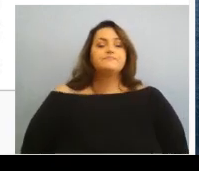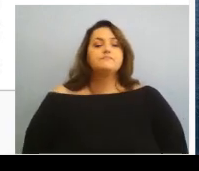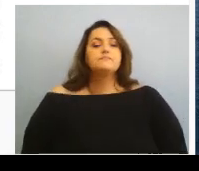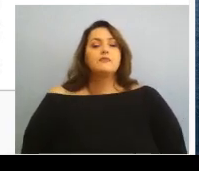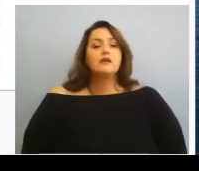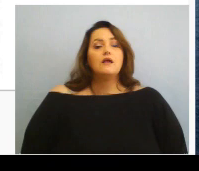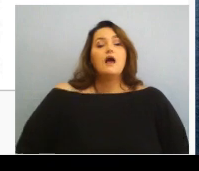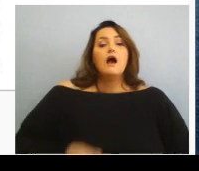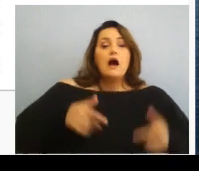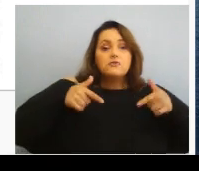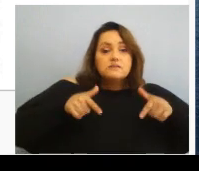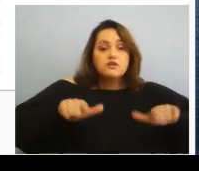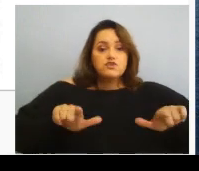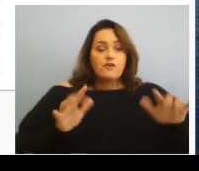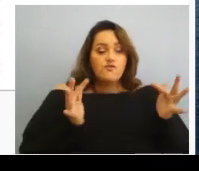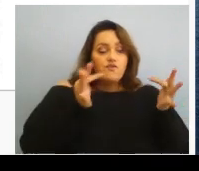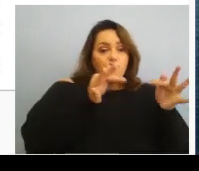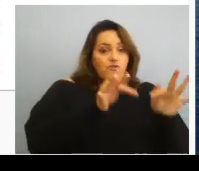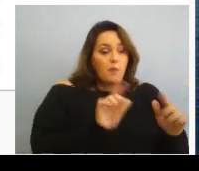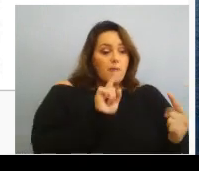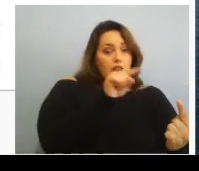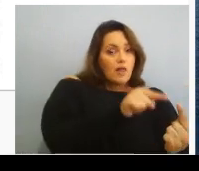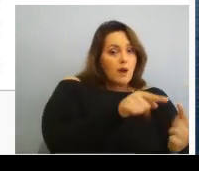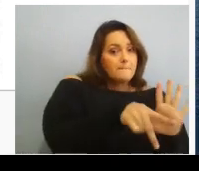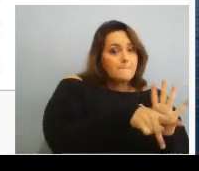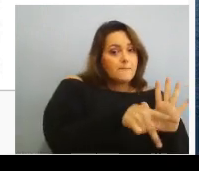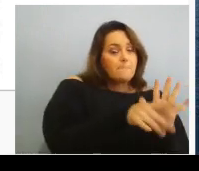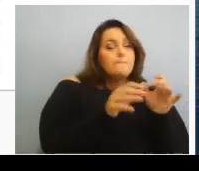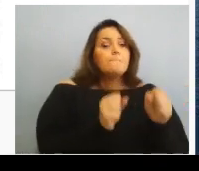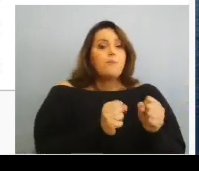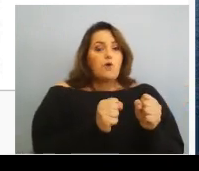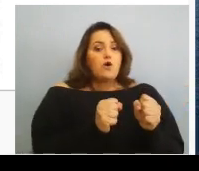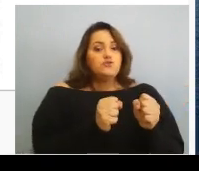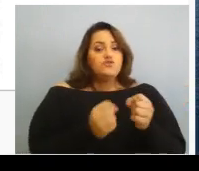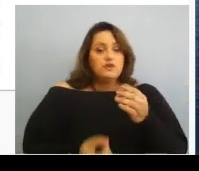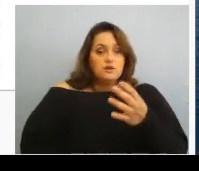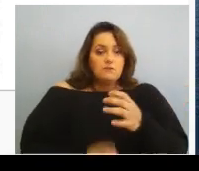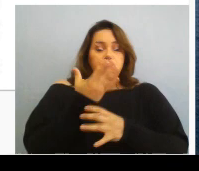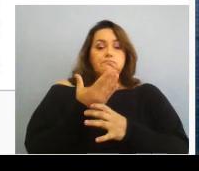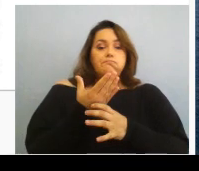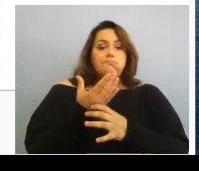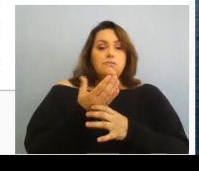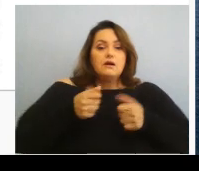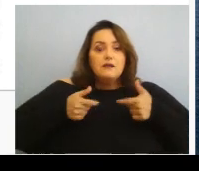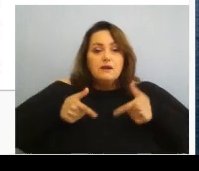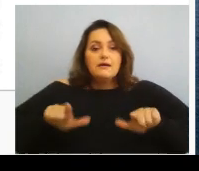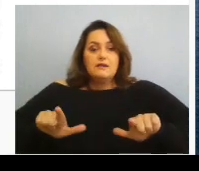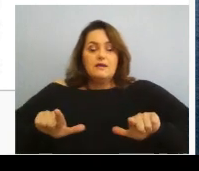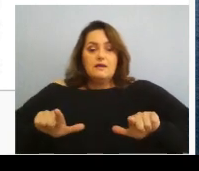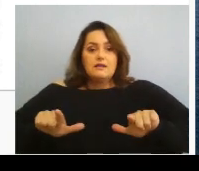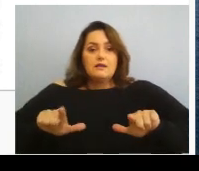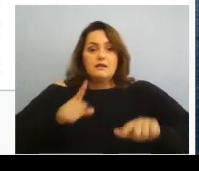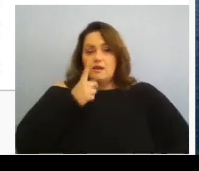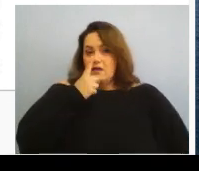salvas. Quanto ao certificado de destinação final, que é para os destinadores, você pode gerar um certificado chamado CDF para